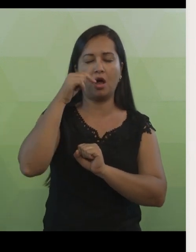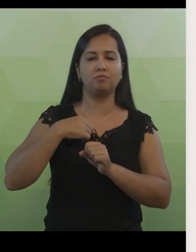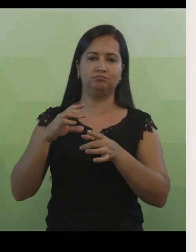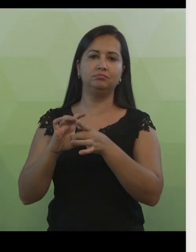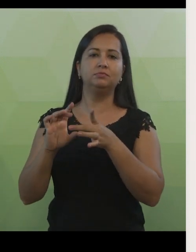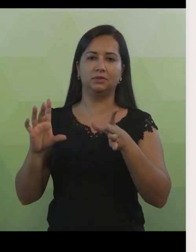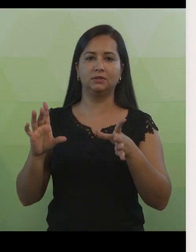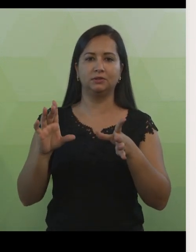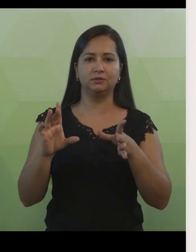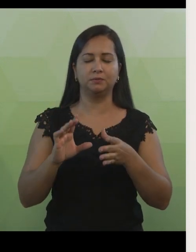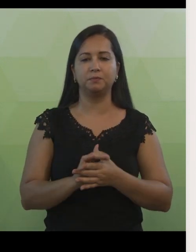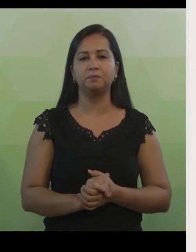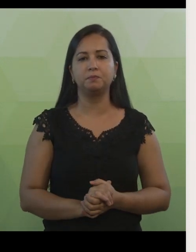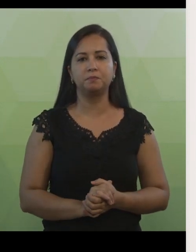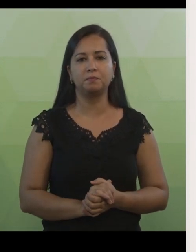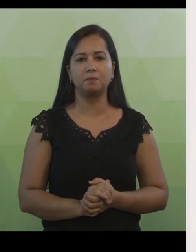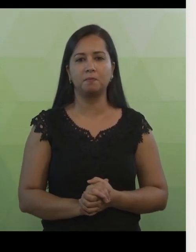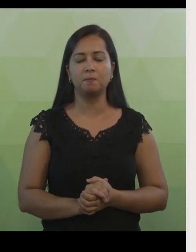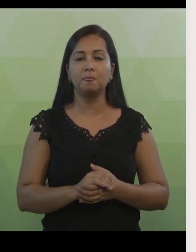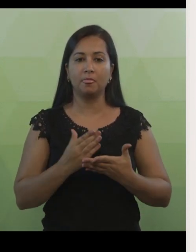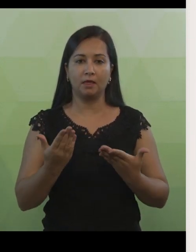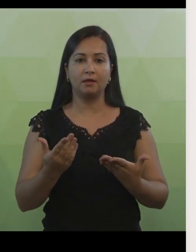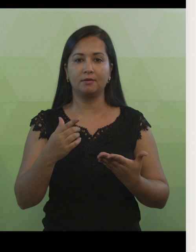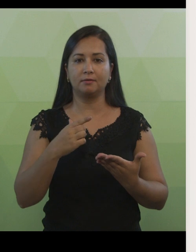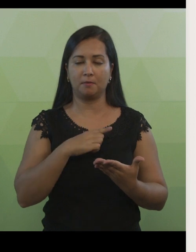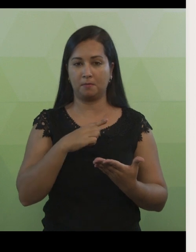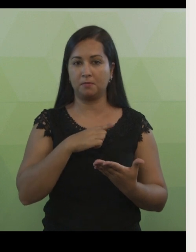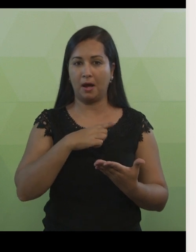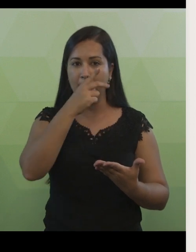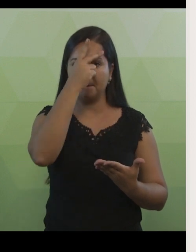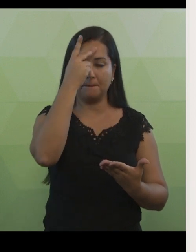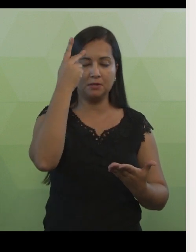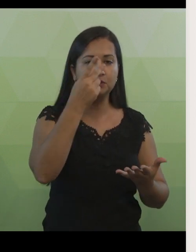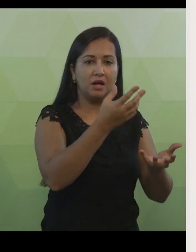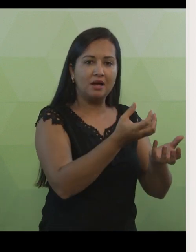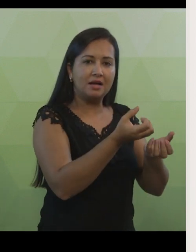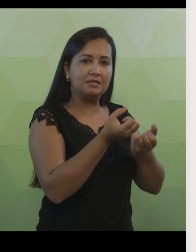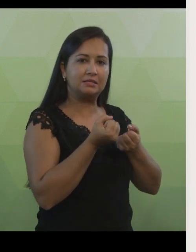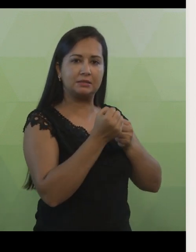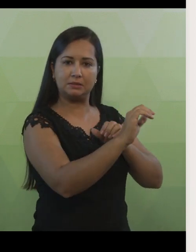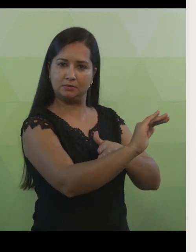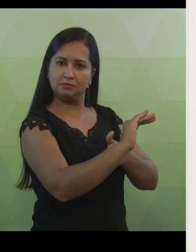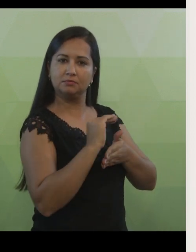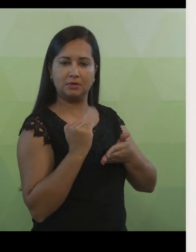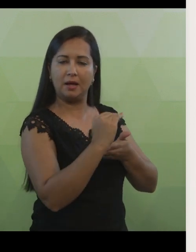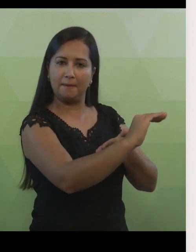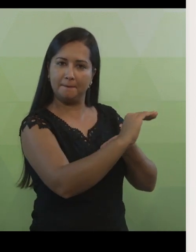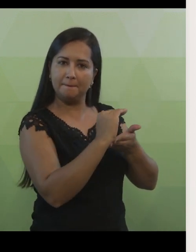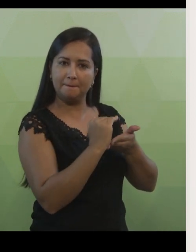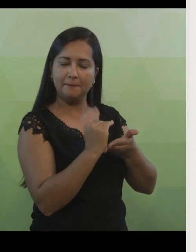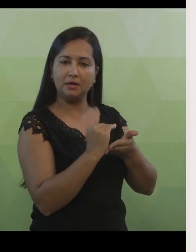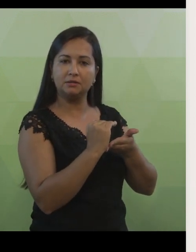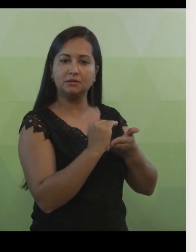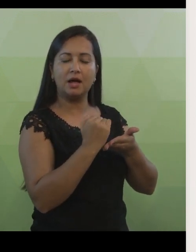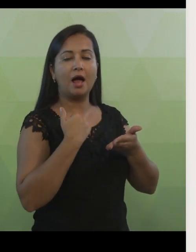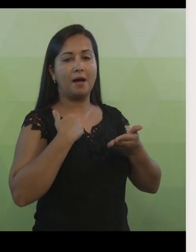enviadas de uma forma segura. O receptor deve conhecer o método utilizado para conseguir decodificar e entender a mensagem